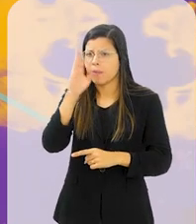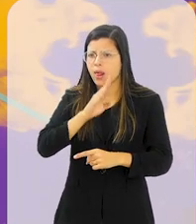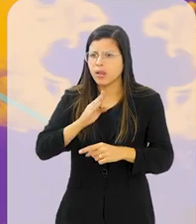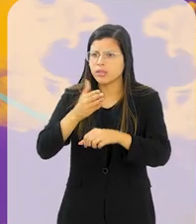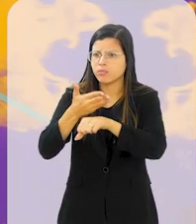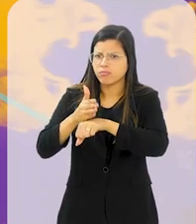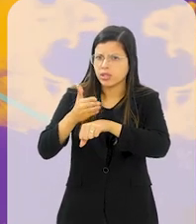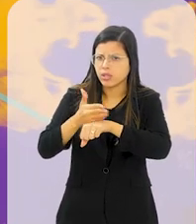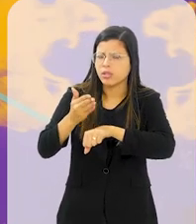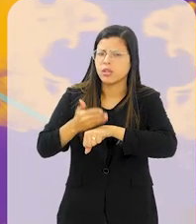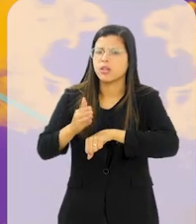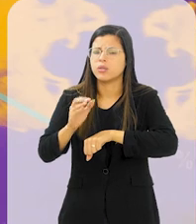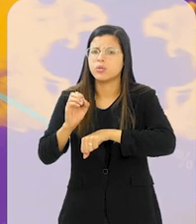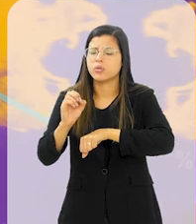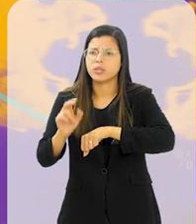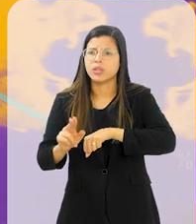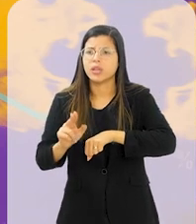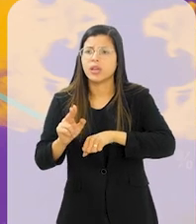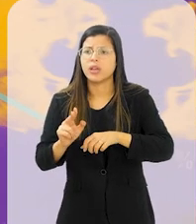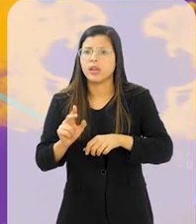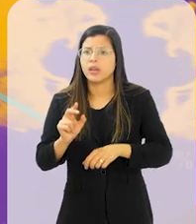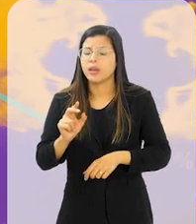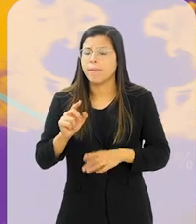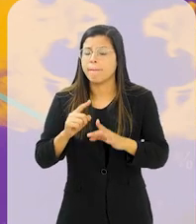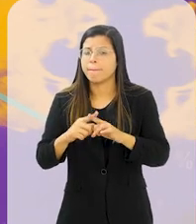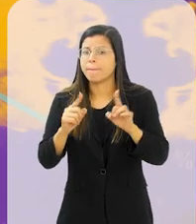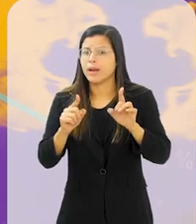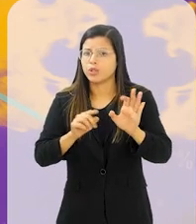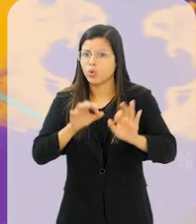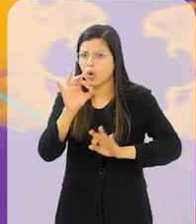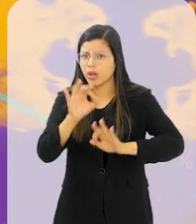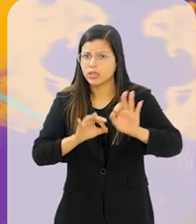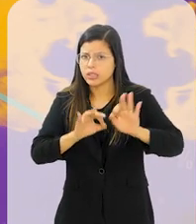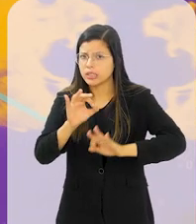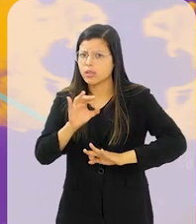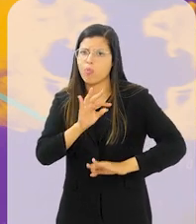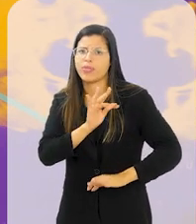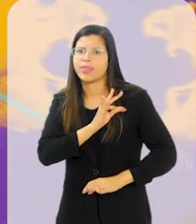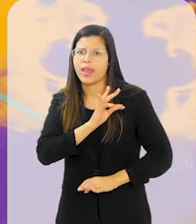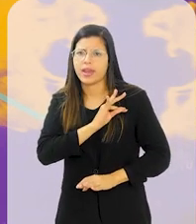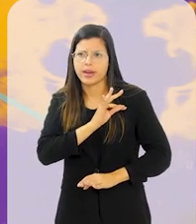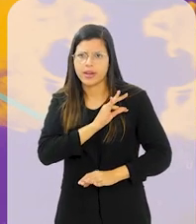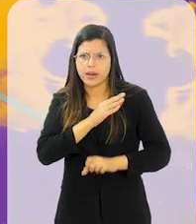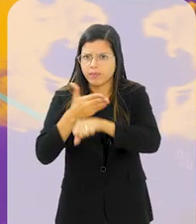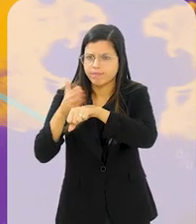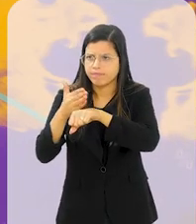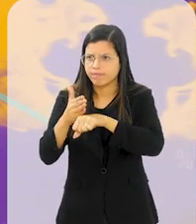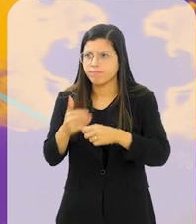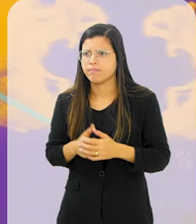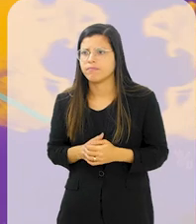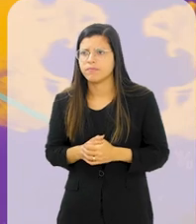tempo lá treinando, tudo bem. Mas e organização tática? Bom, acho que aí nós temos que discutir